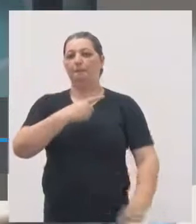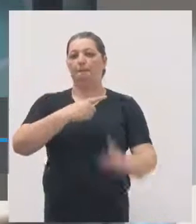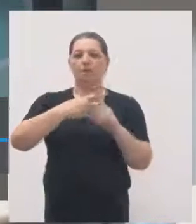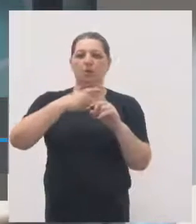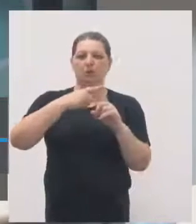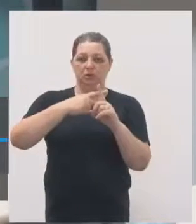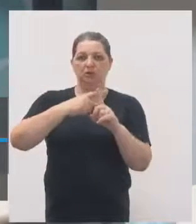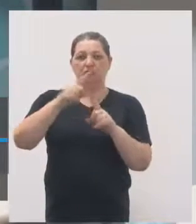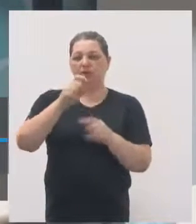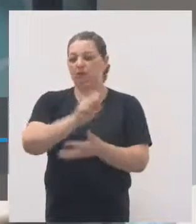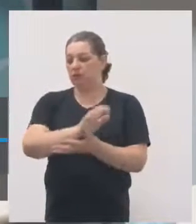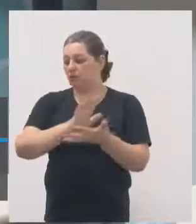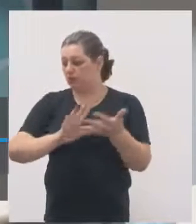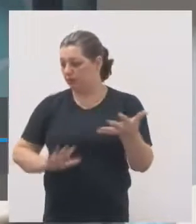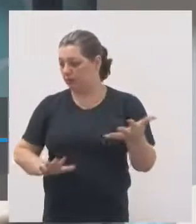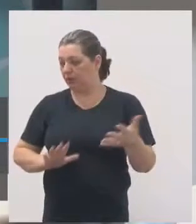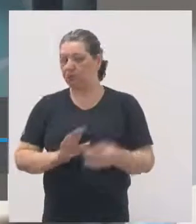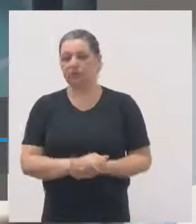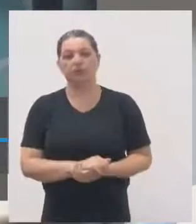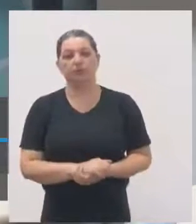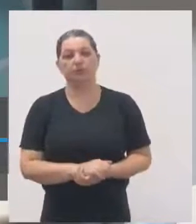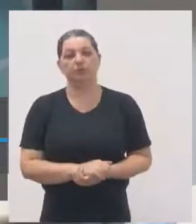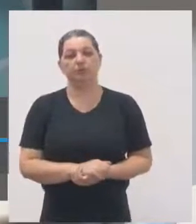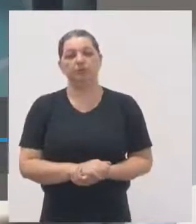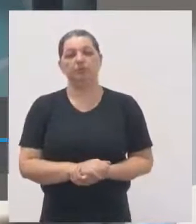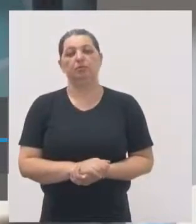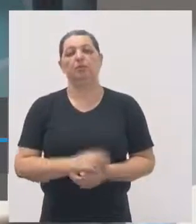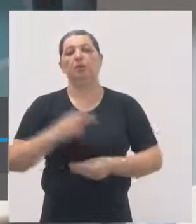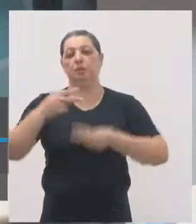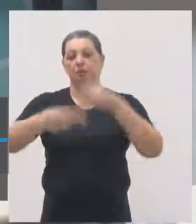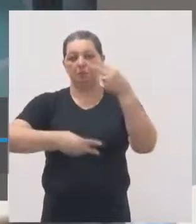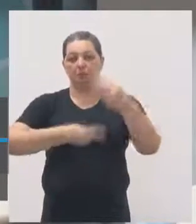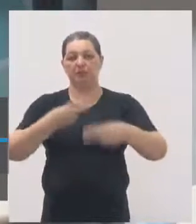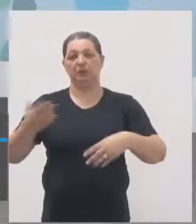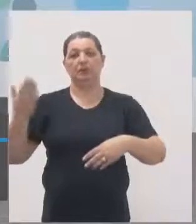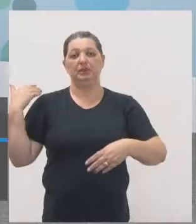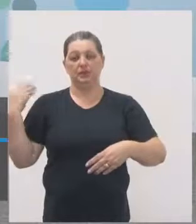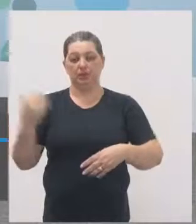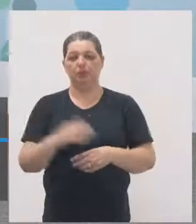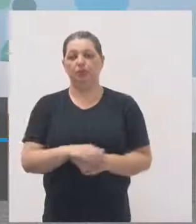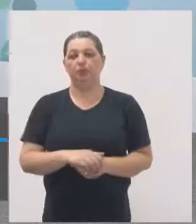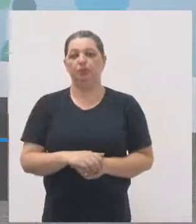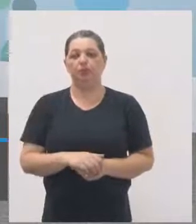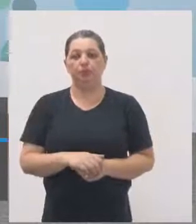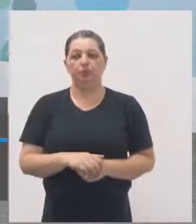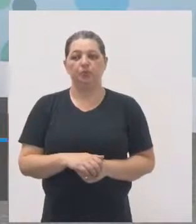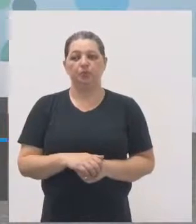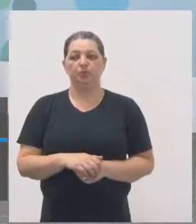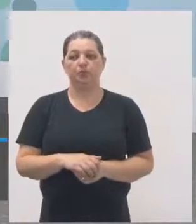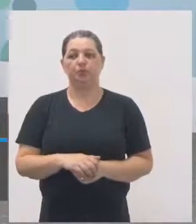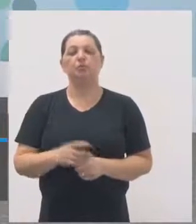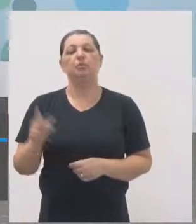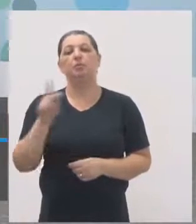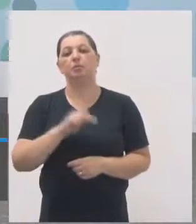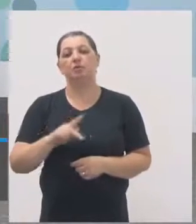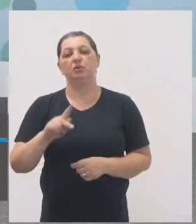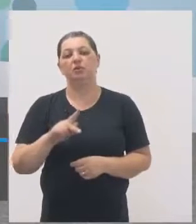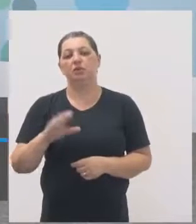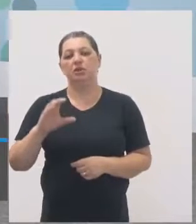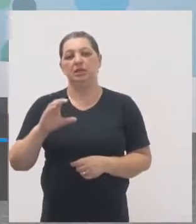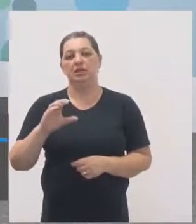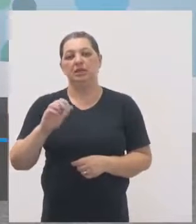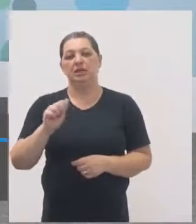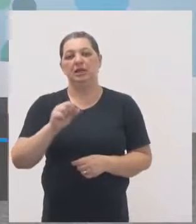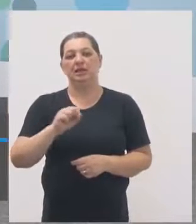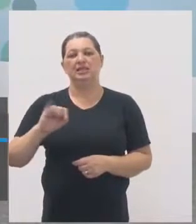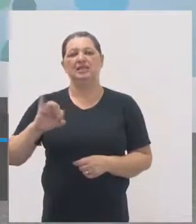essa atividade aí durante o bimestre que passou. Ô, Giovanni, deixa eu achar aqui quem perguntou. A professora Cássia perguntou,